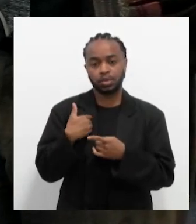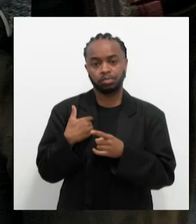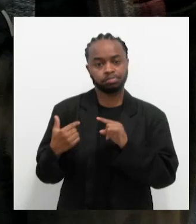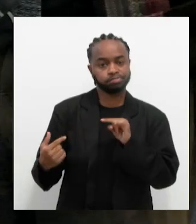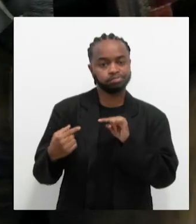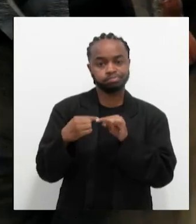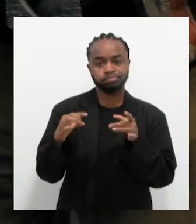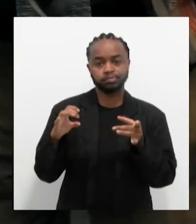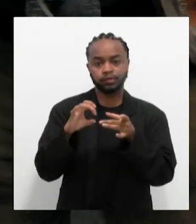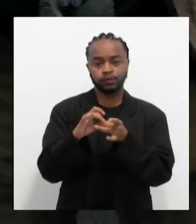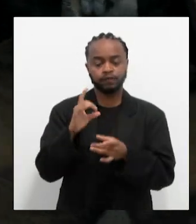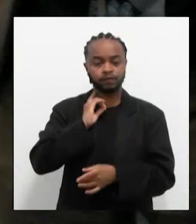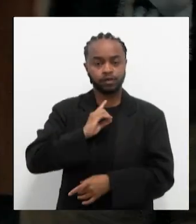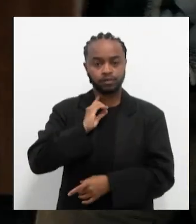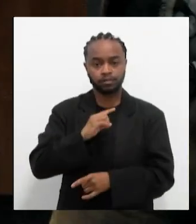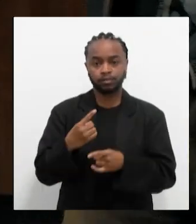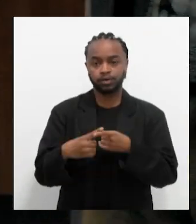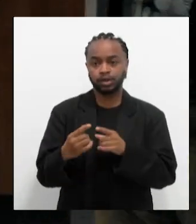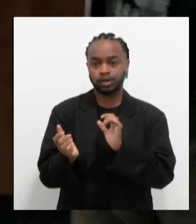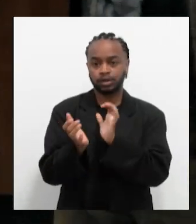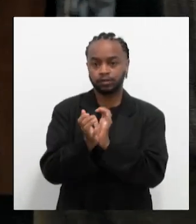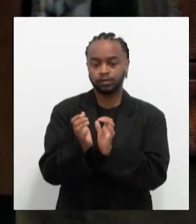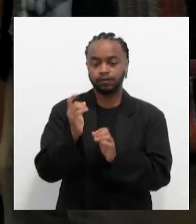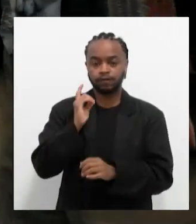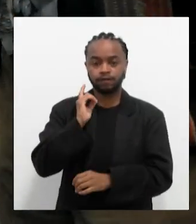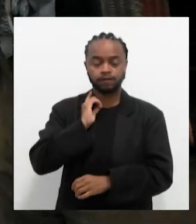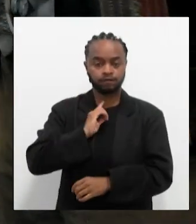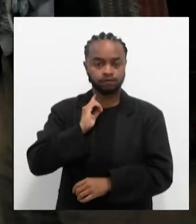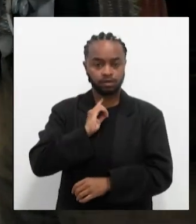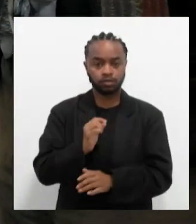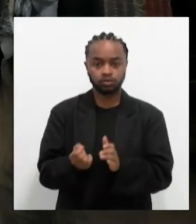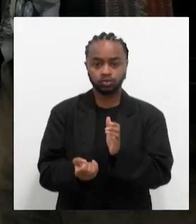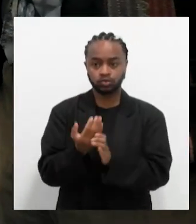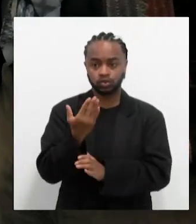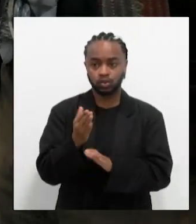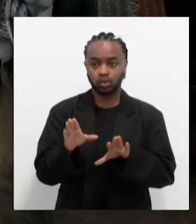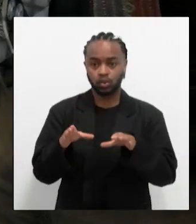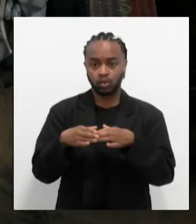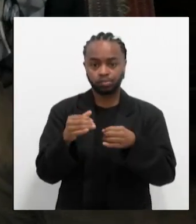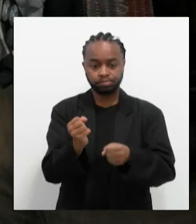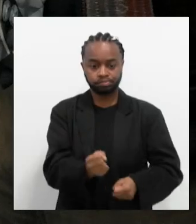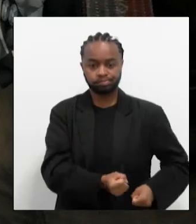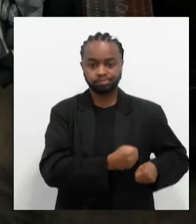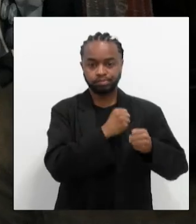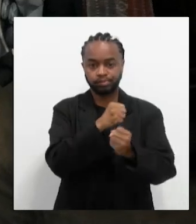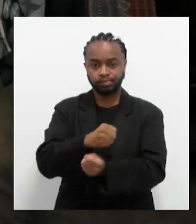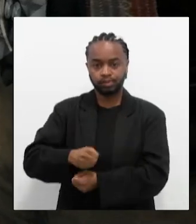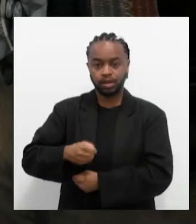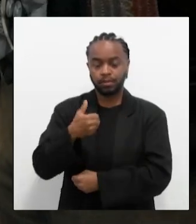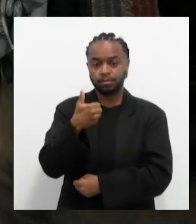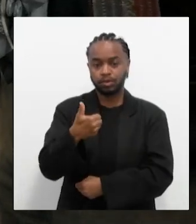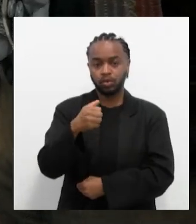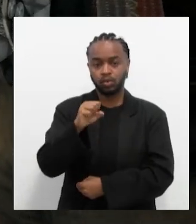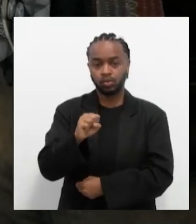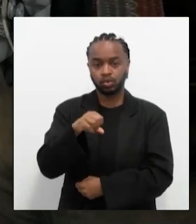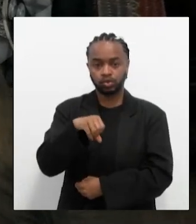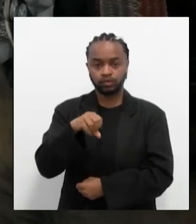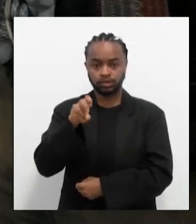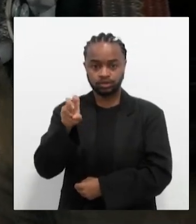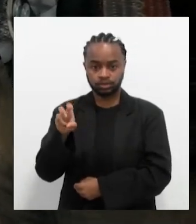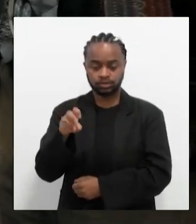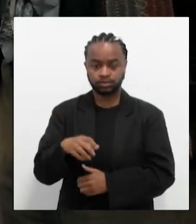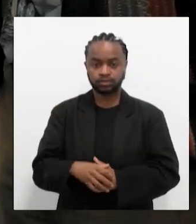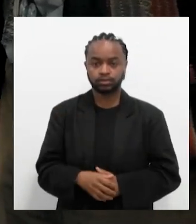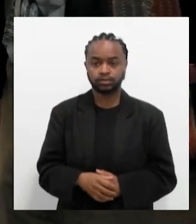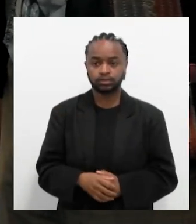O Clube de Regatas do Flamengo, que surgiu como um clube de remo em 1895 e